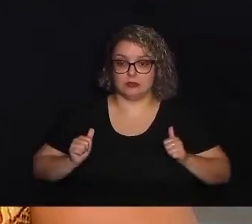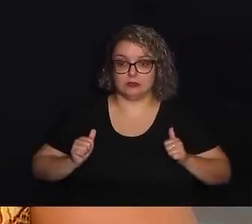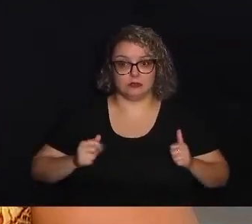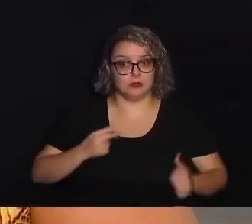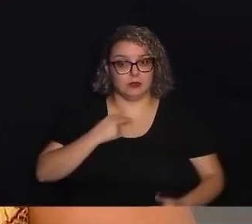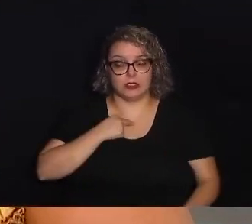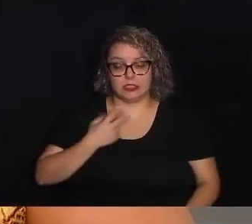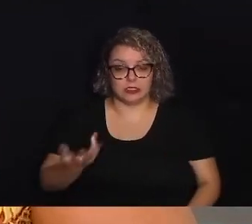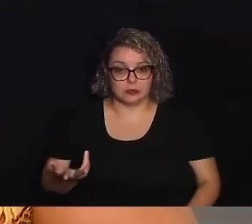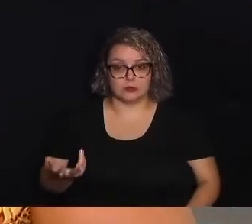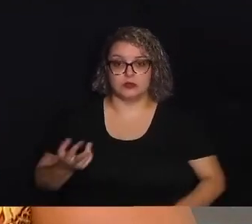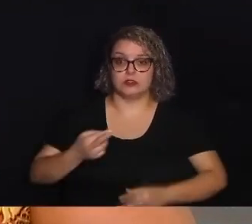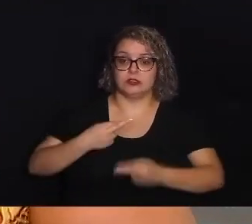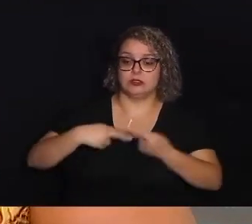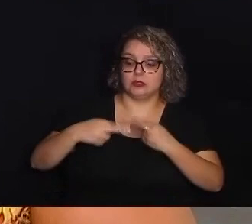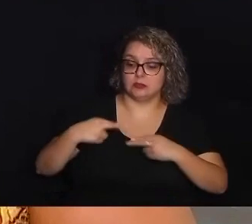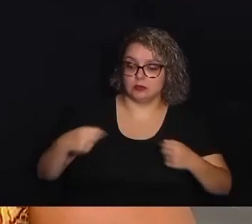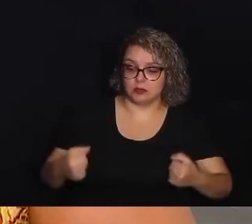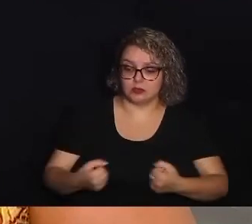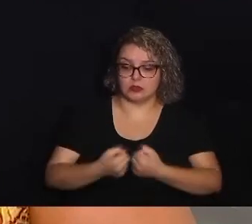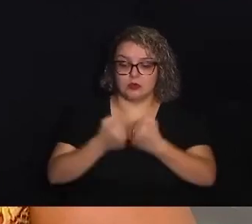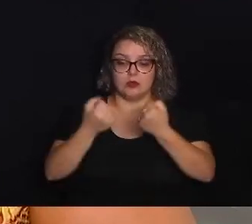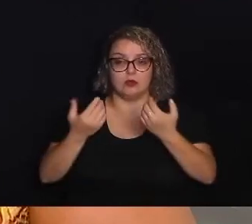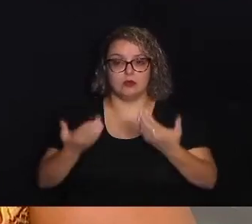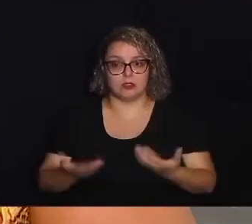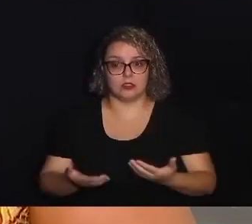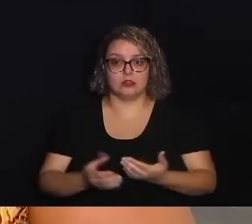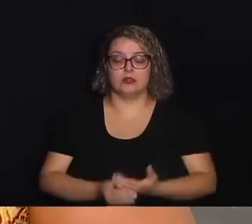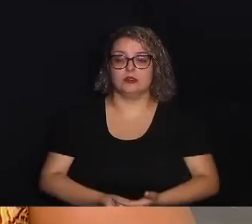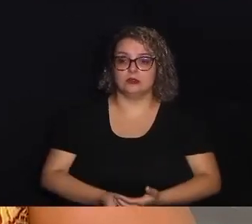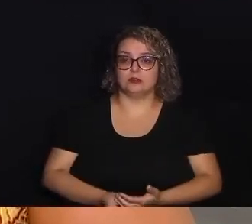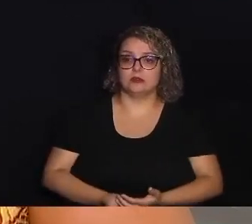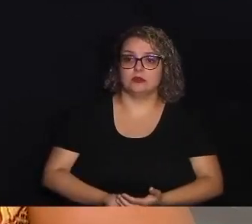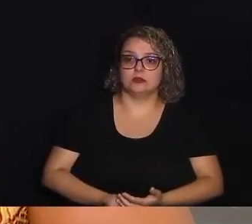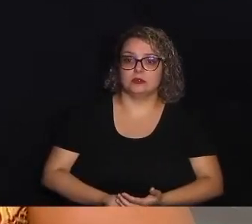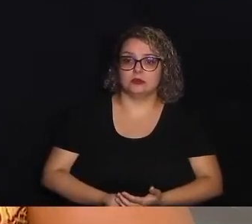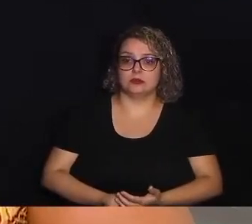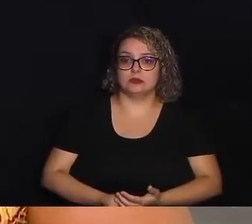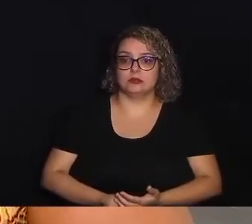nos omitir Então as relações os